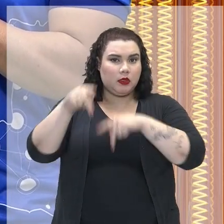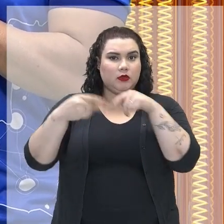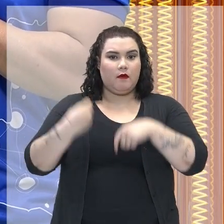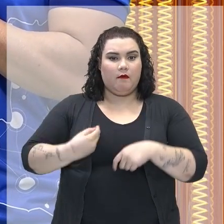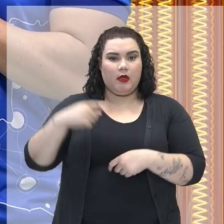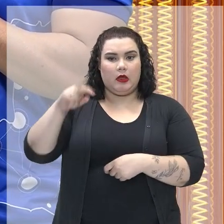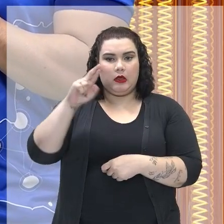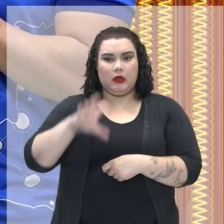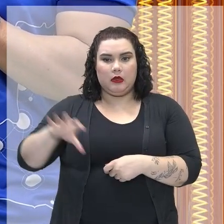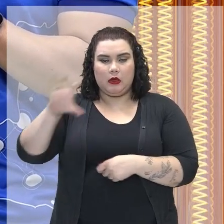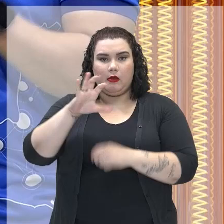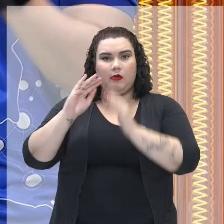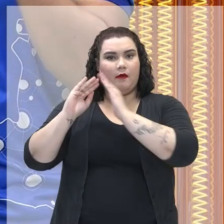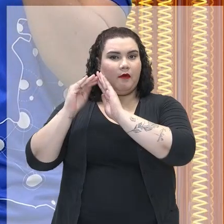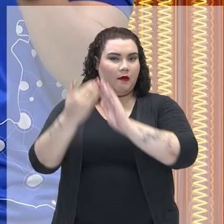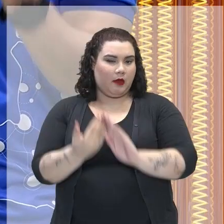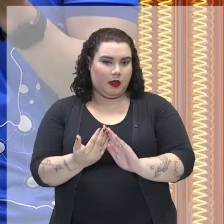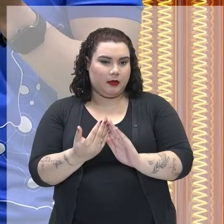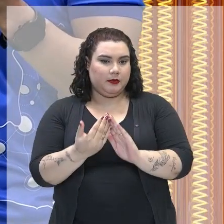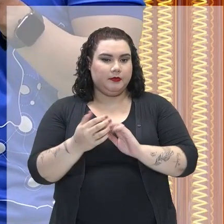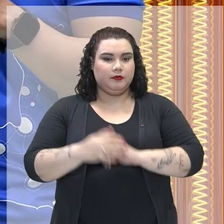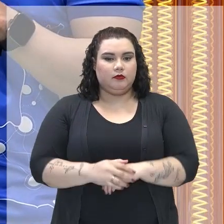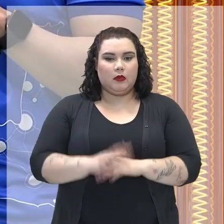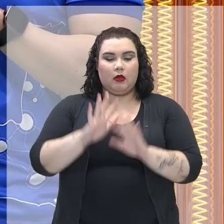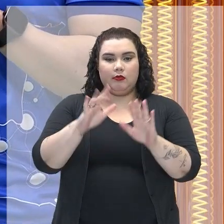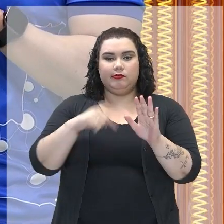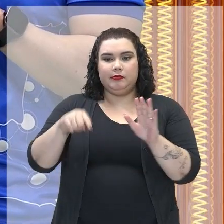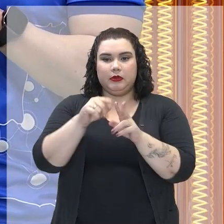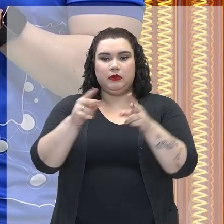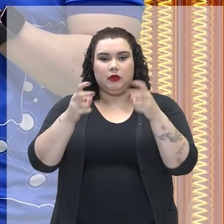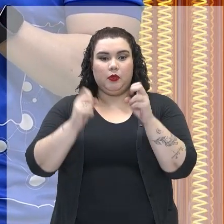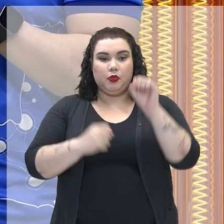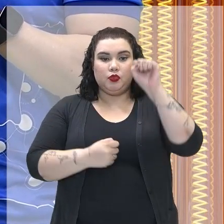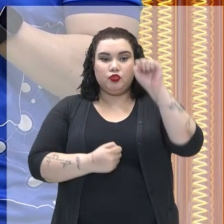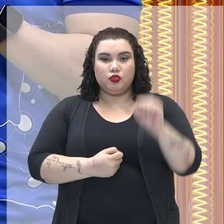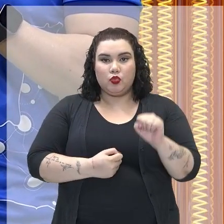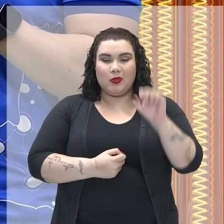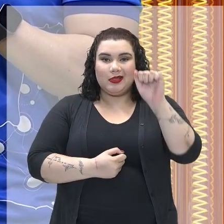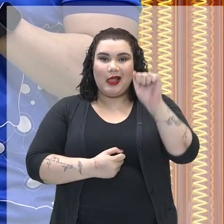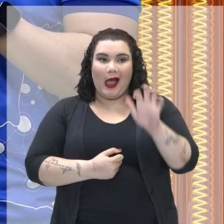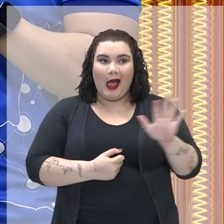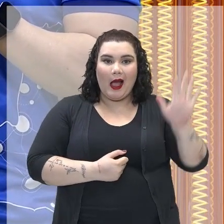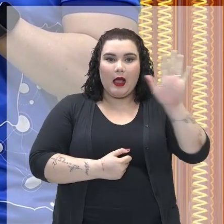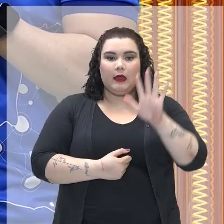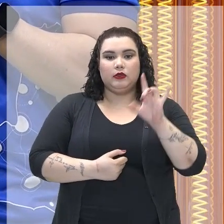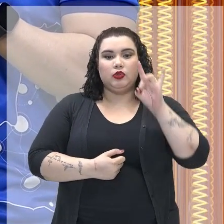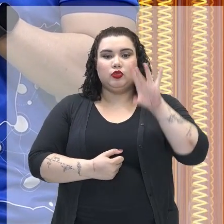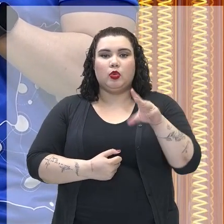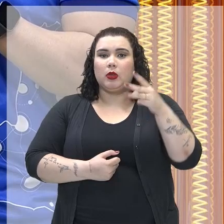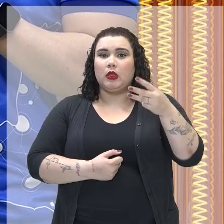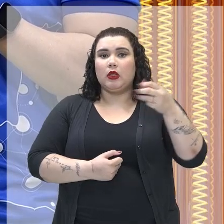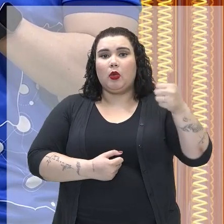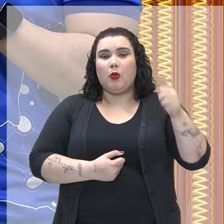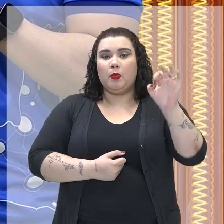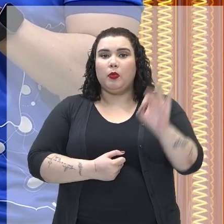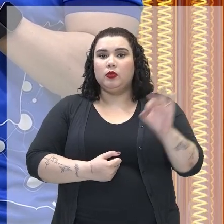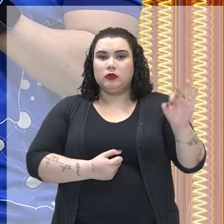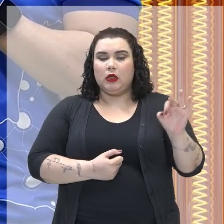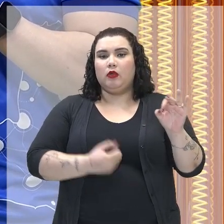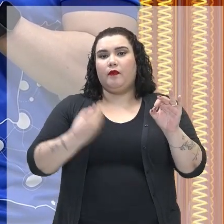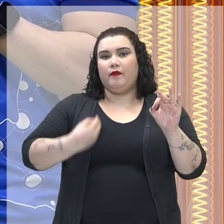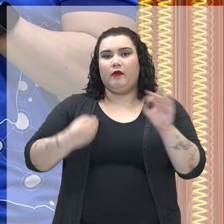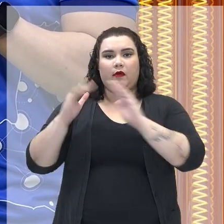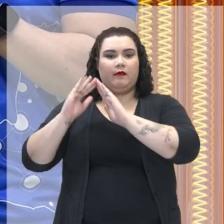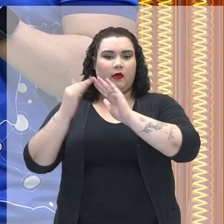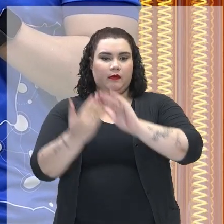consideradas como áreas de favela. Para vocês terem uma ideia, o sul da Ásia ali, a gente tem apenas 31% da população vivendo em favelas.